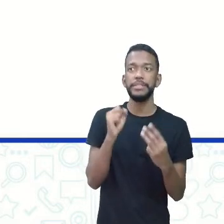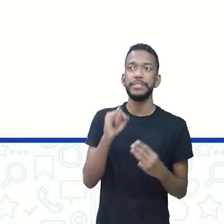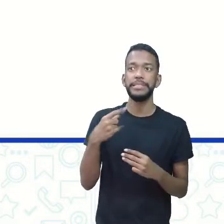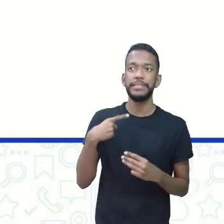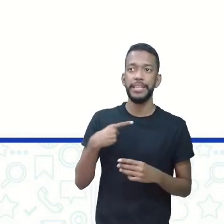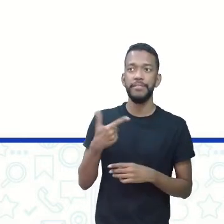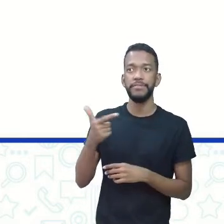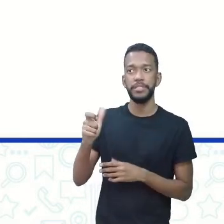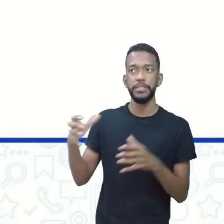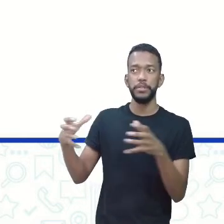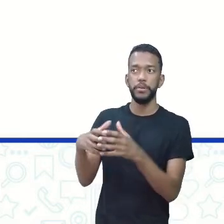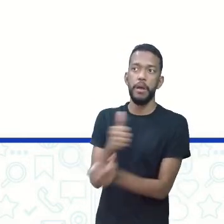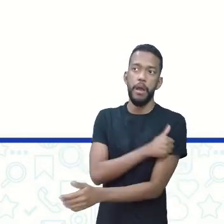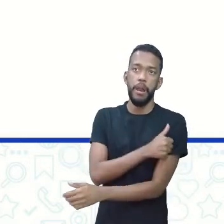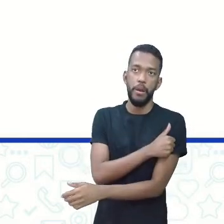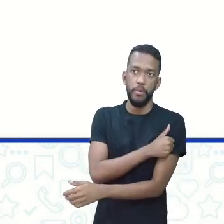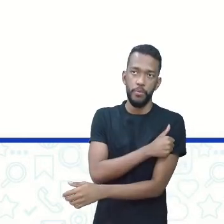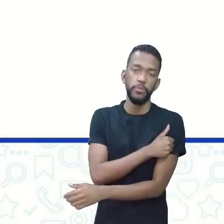25 estudantes,